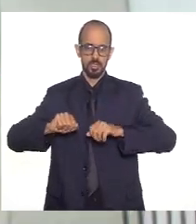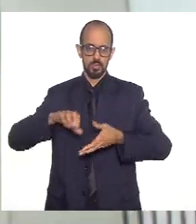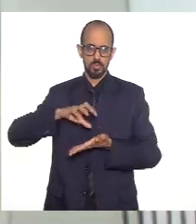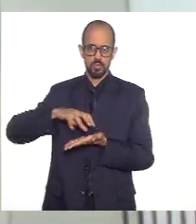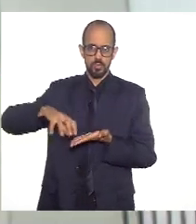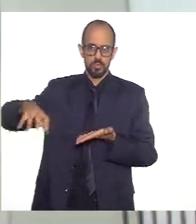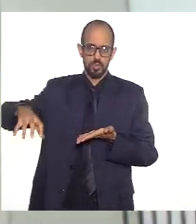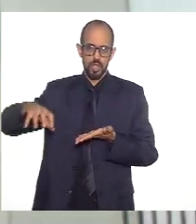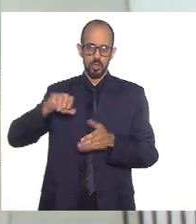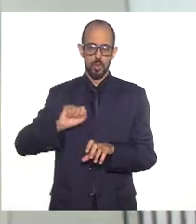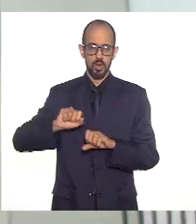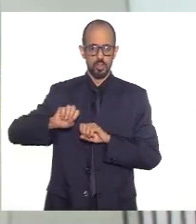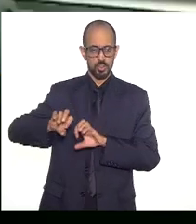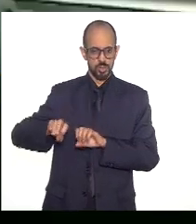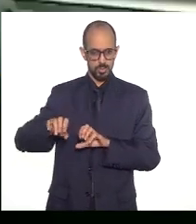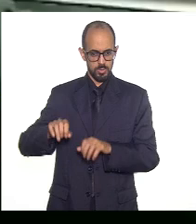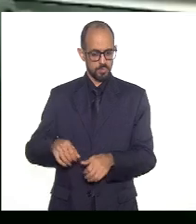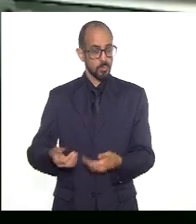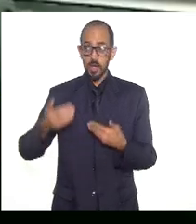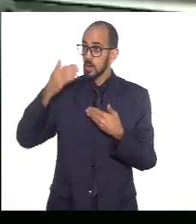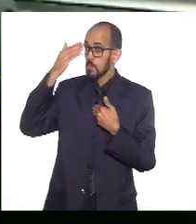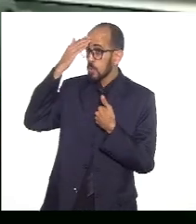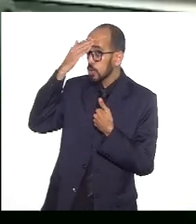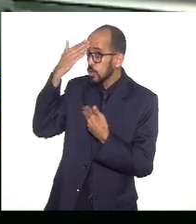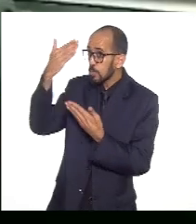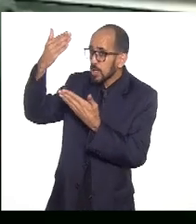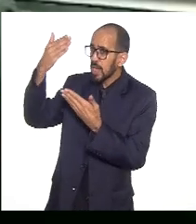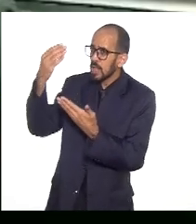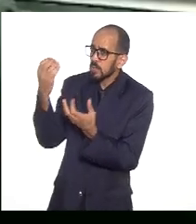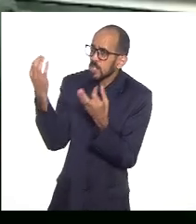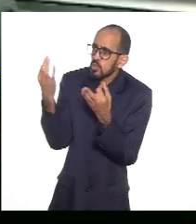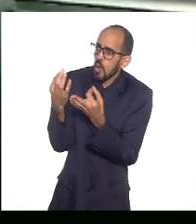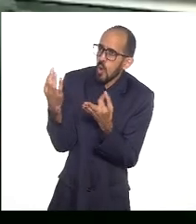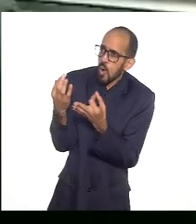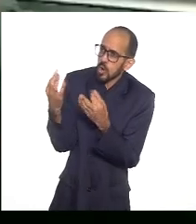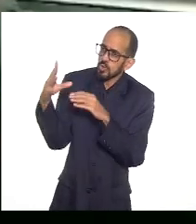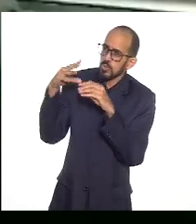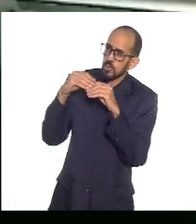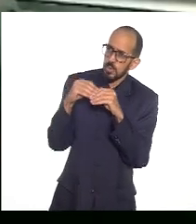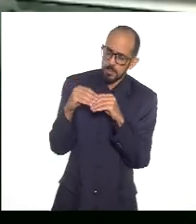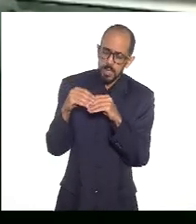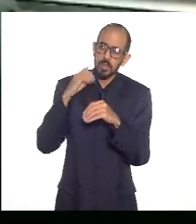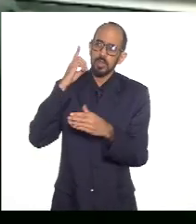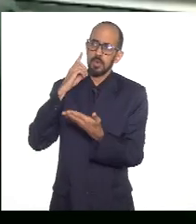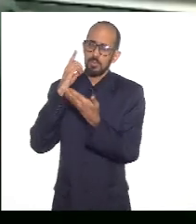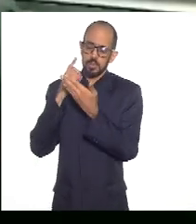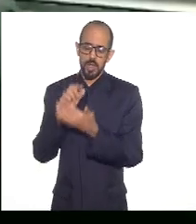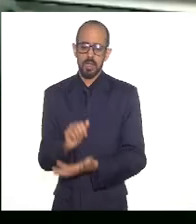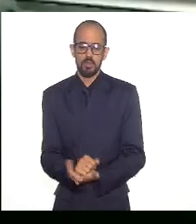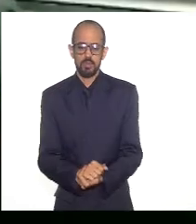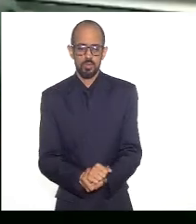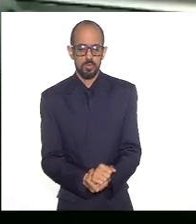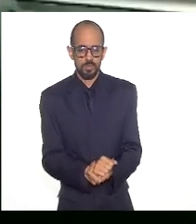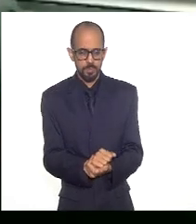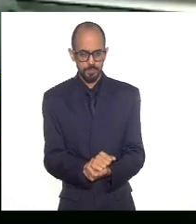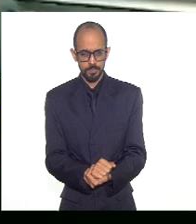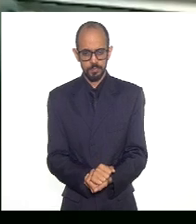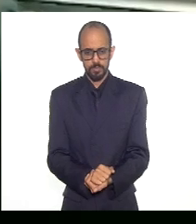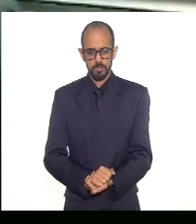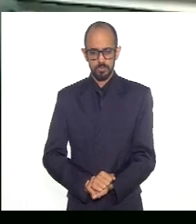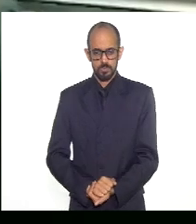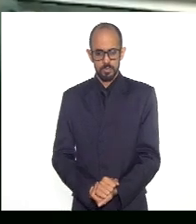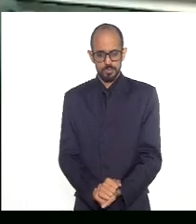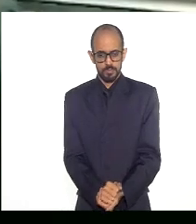ensino. Obrigado pelo seu ótimo à parte. E deputado Flávio Serafini, concedo a